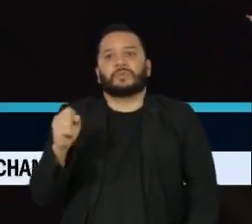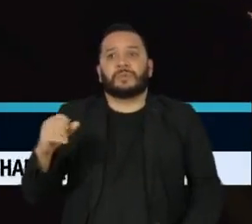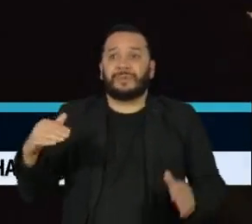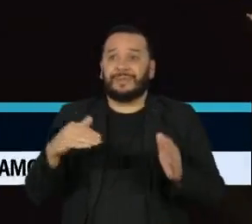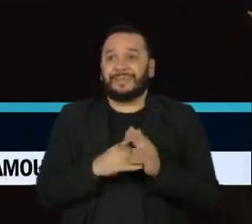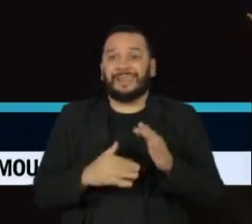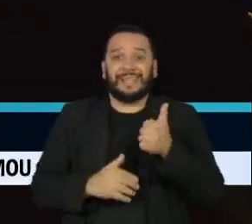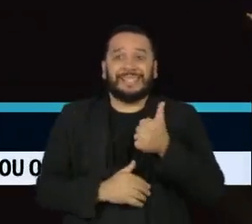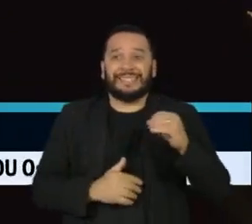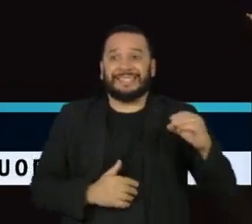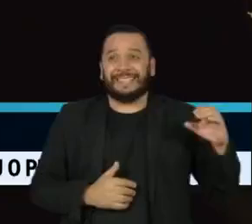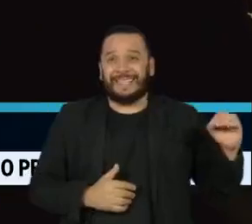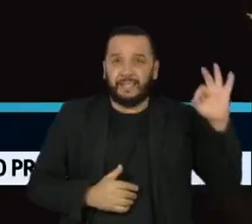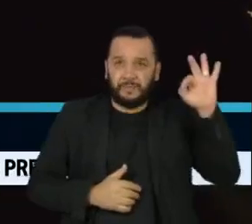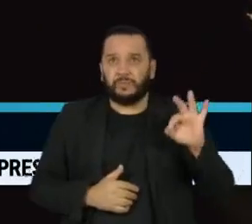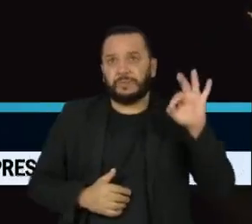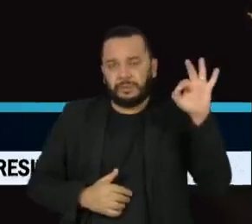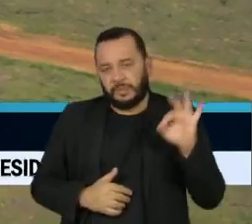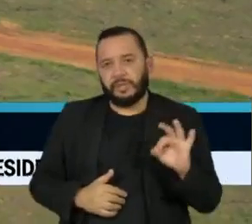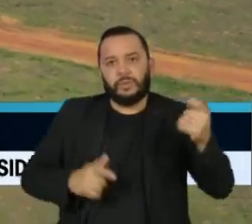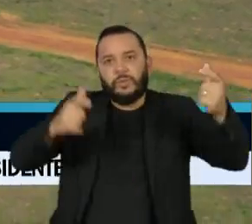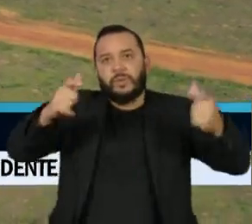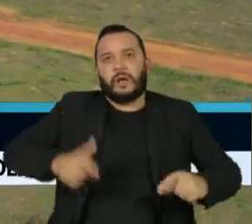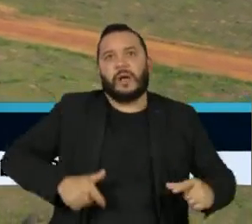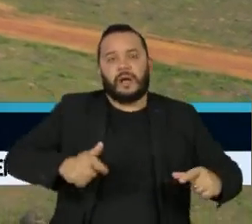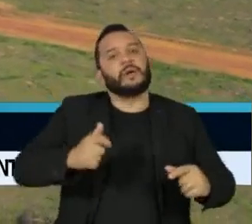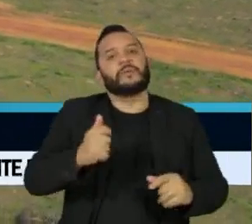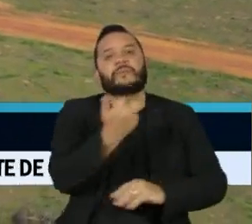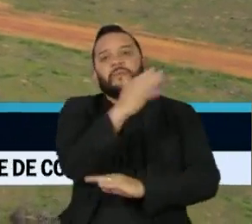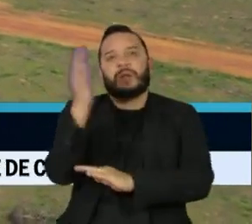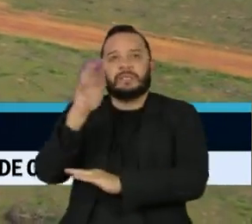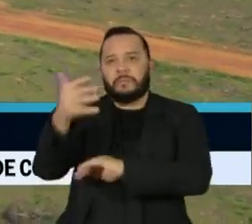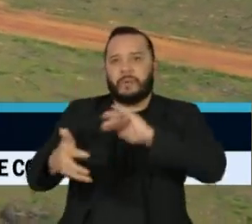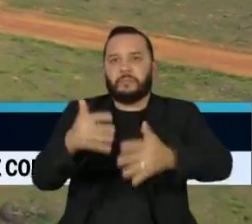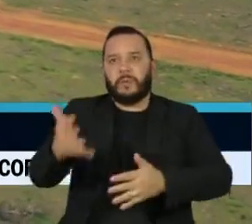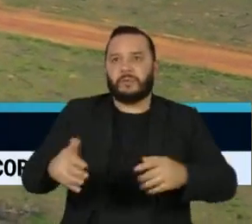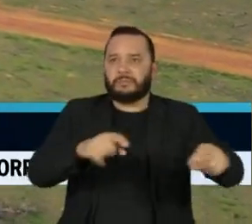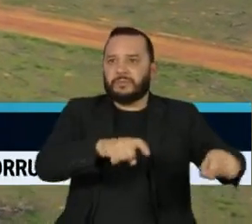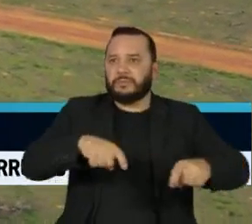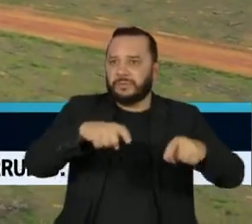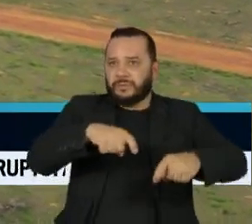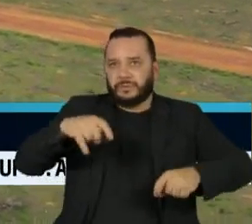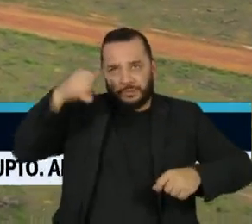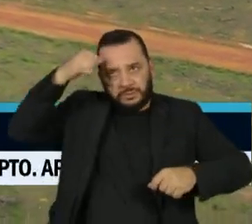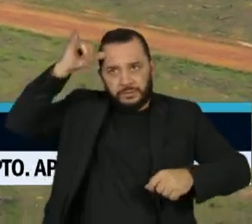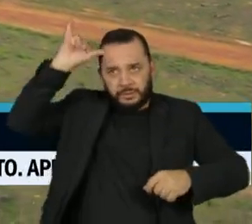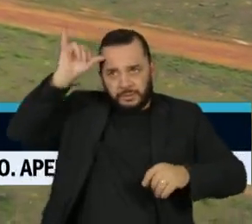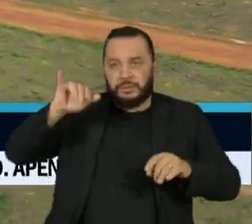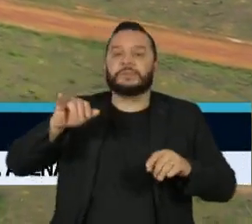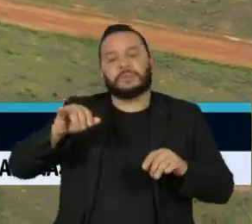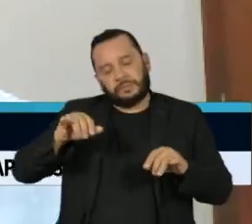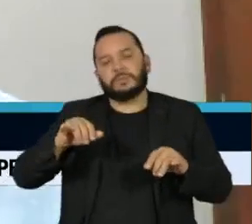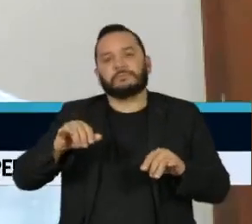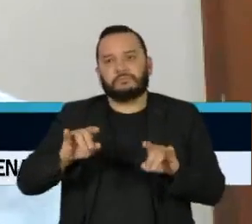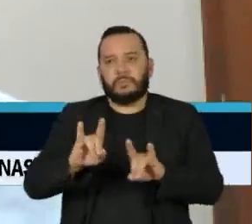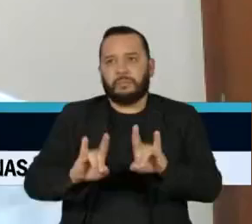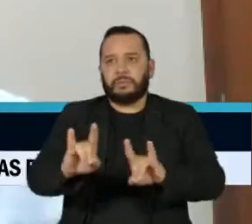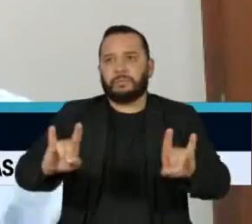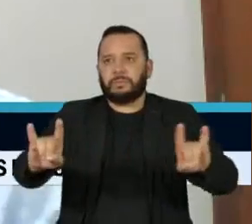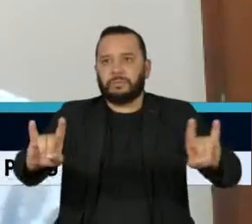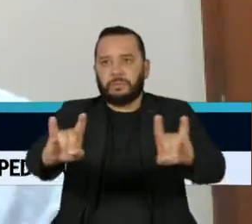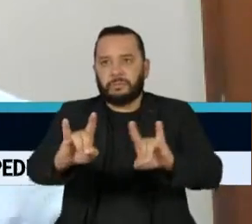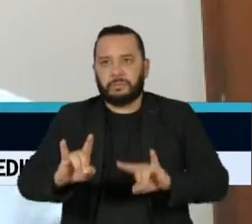100% nas regiões onde a floresta foi substituída por pastagem ou agricultura mecanizada. A gente tem